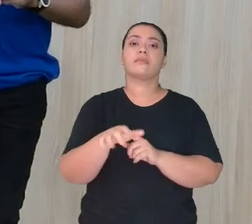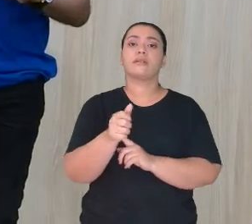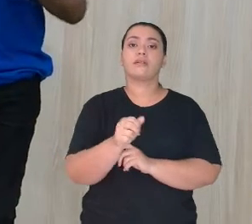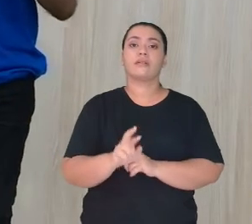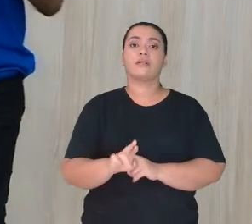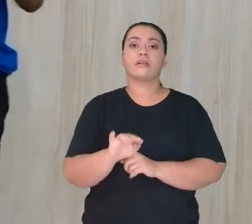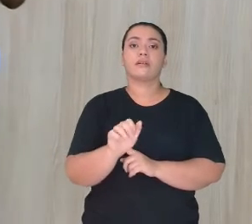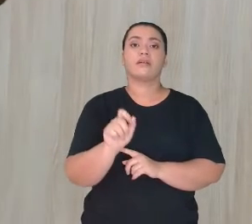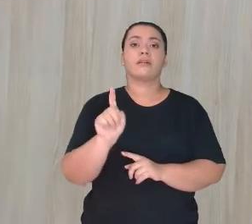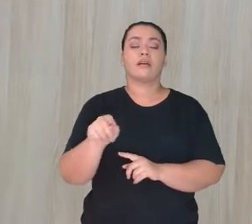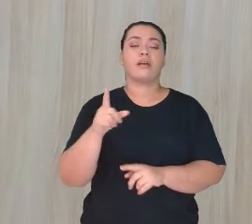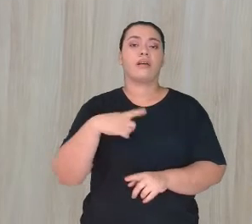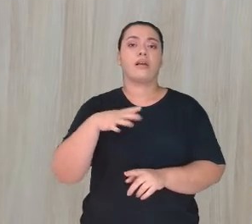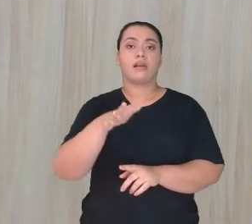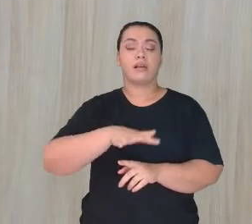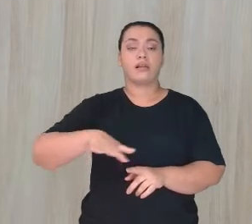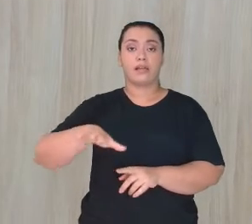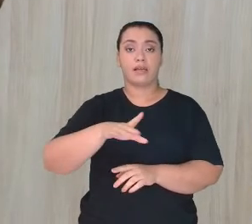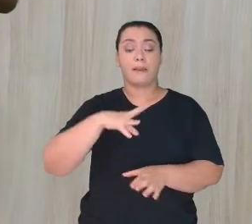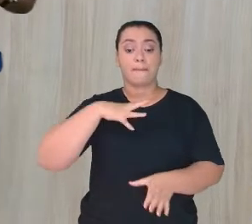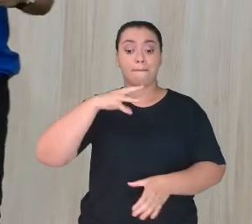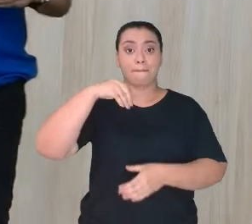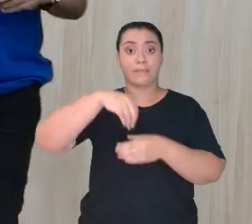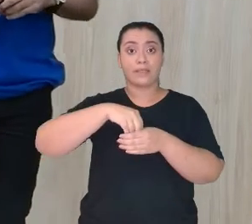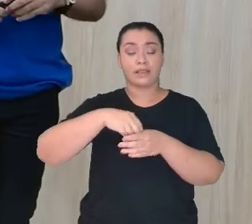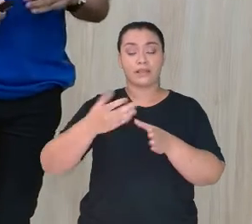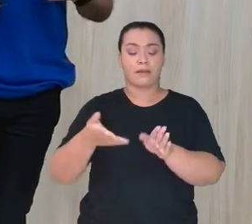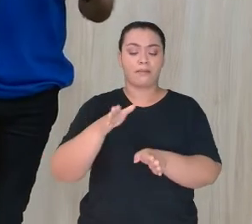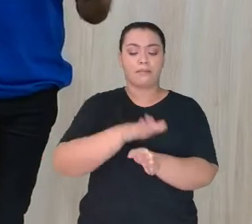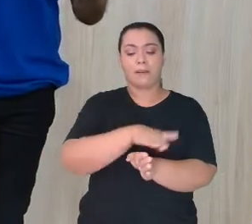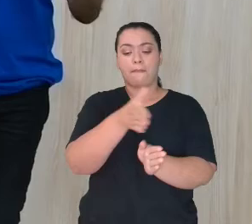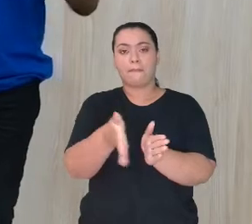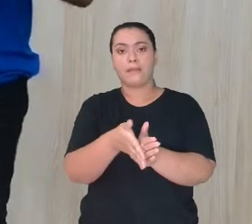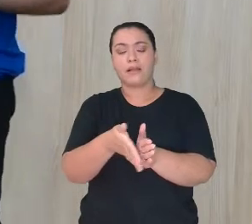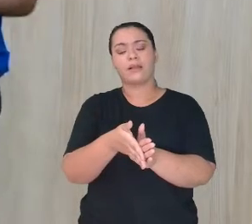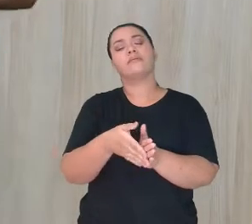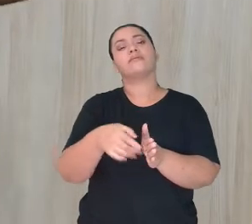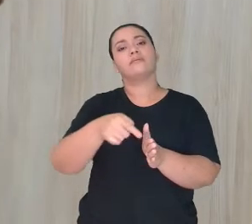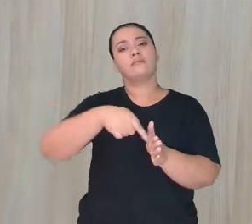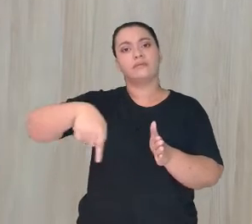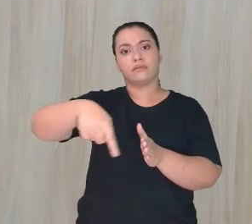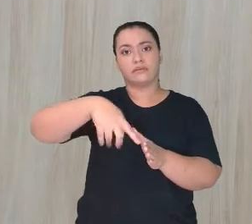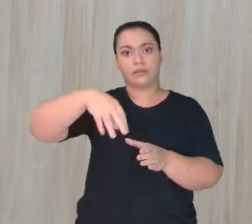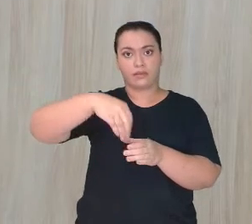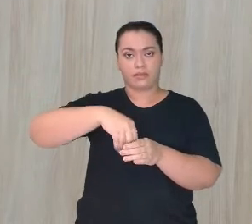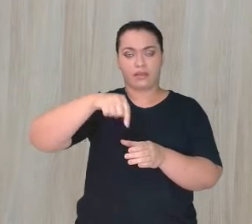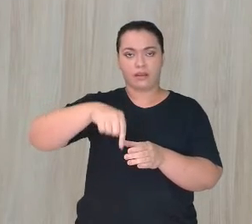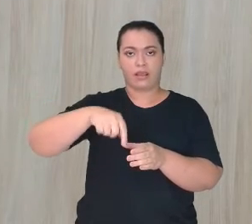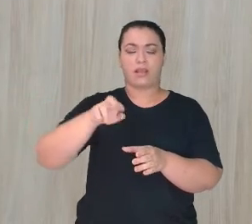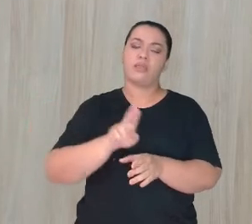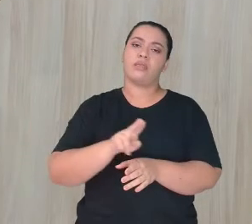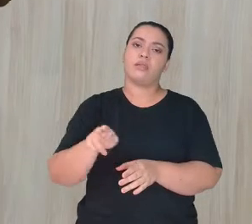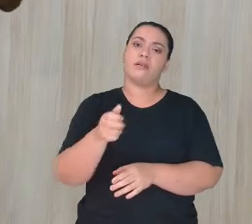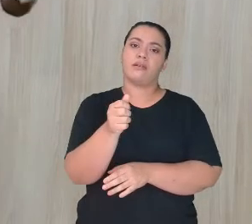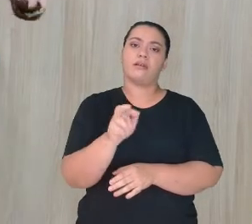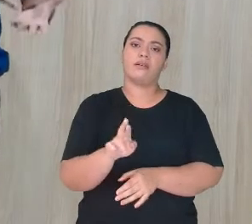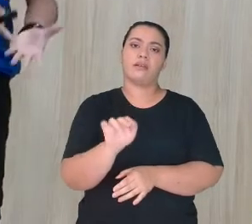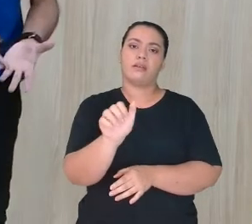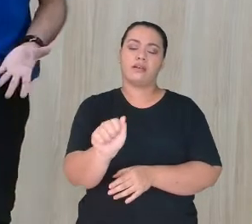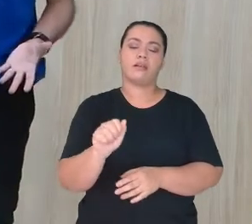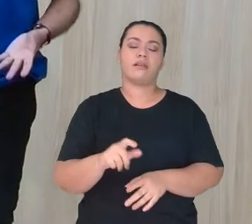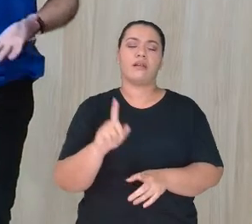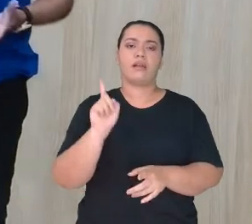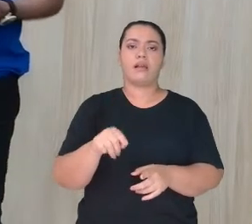região interna de uma figura. Só a parte interna da figura a gente chama de área. E aí a gente sabe que a área do triângulo tem uma